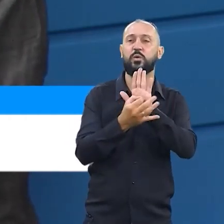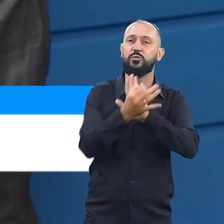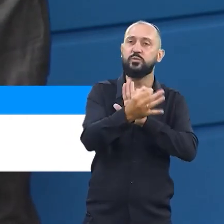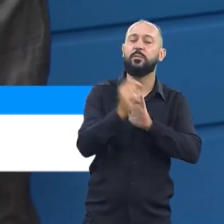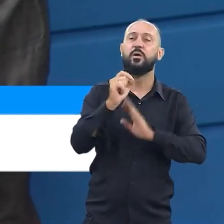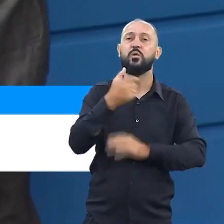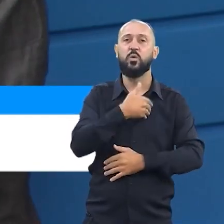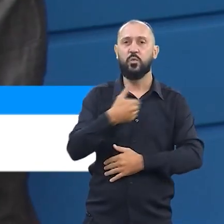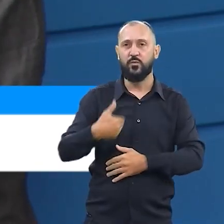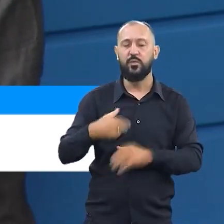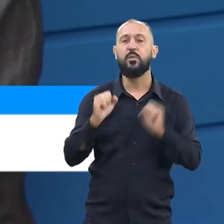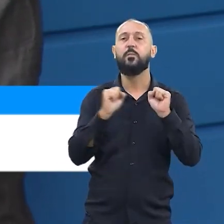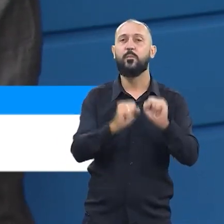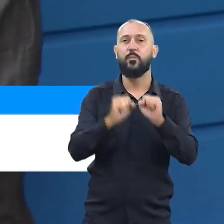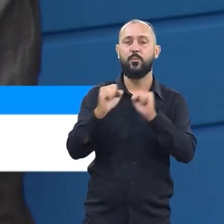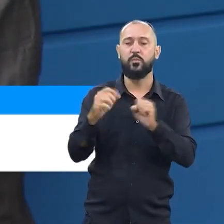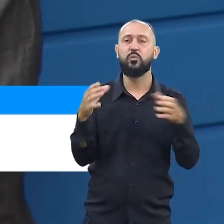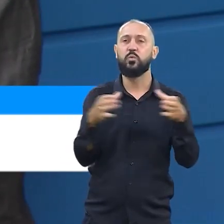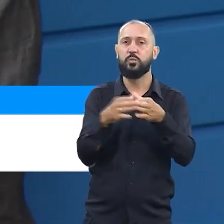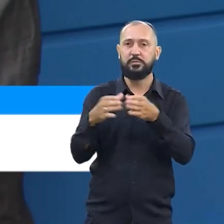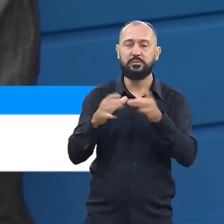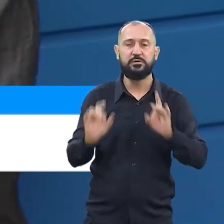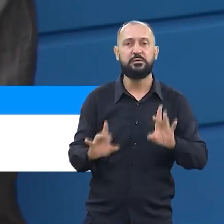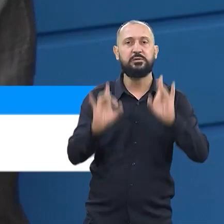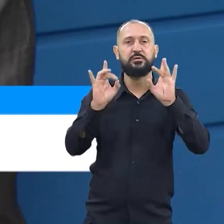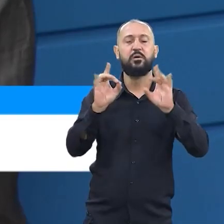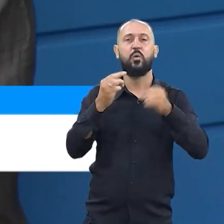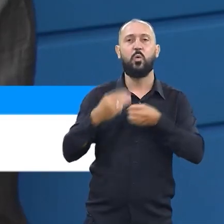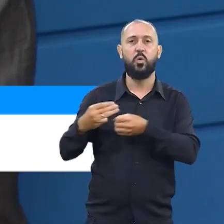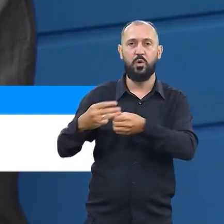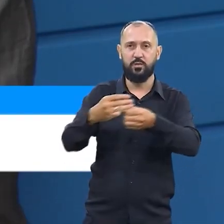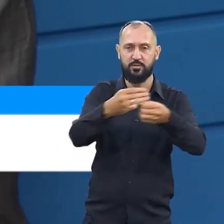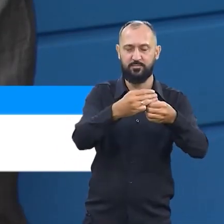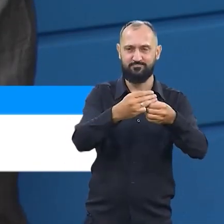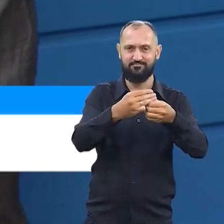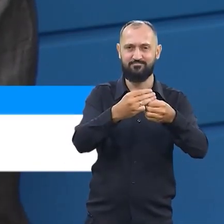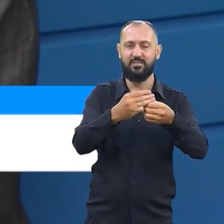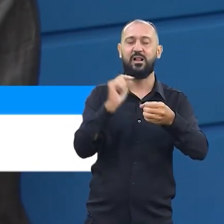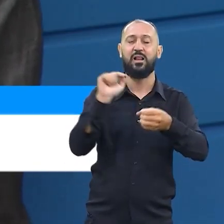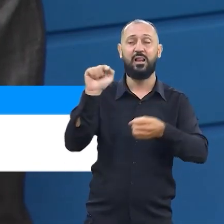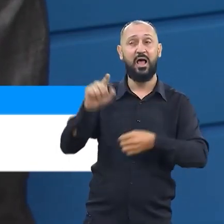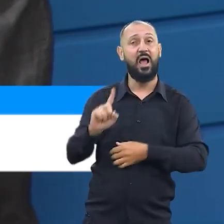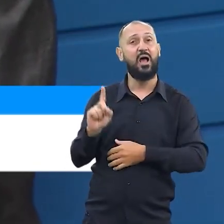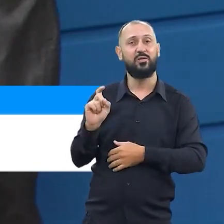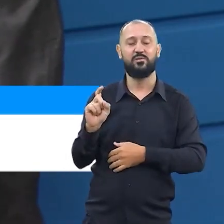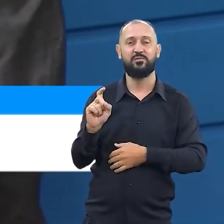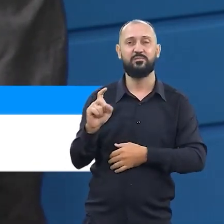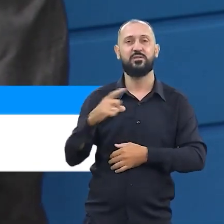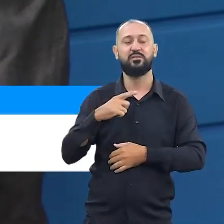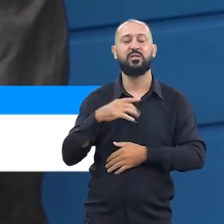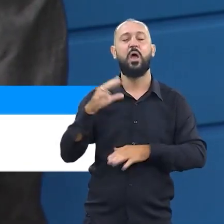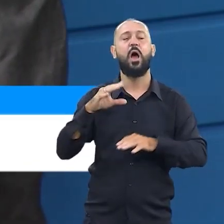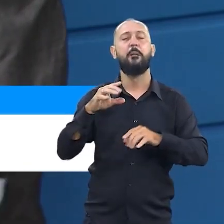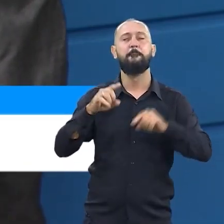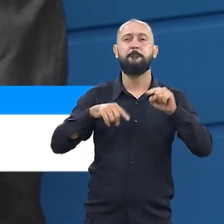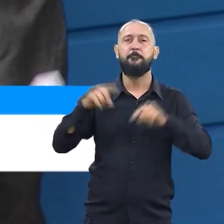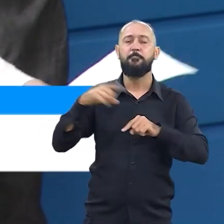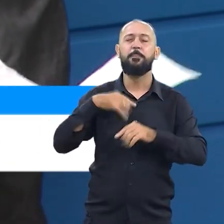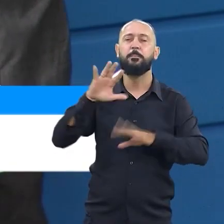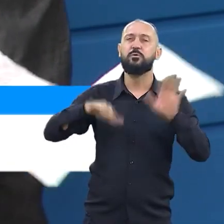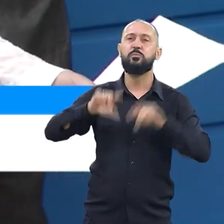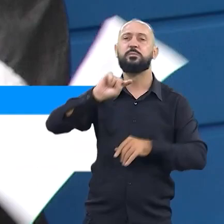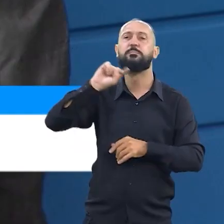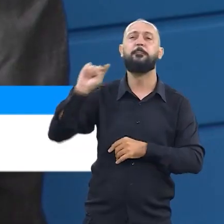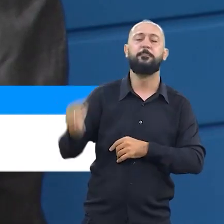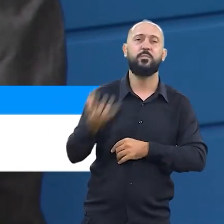Então nós estamos entrando com uma indicação para que o governo possa dar uma atenção especial com esses municípios, principalmente Dourados, onde a